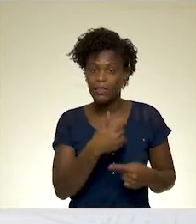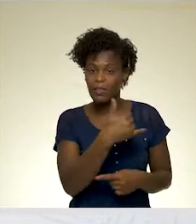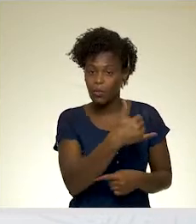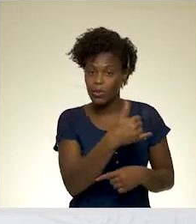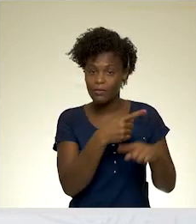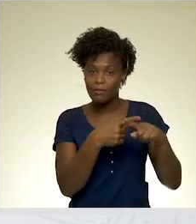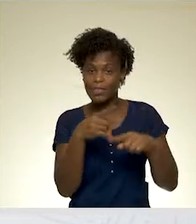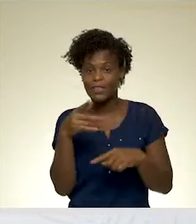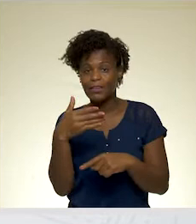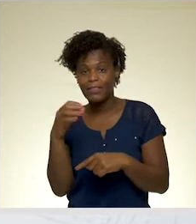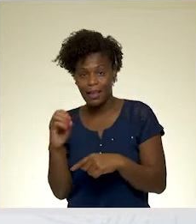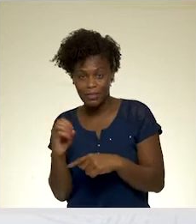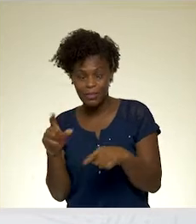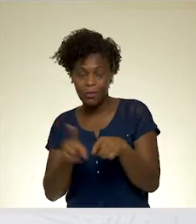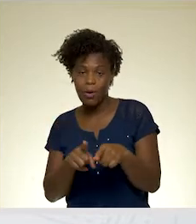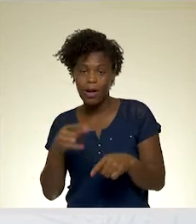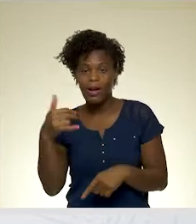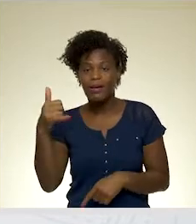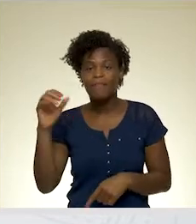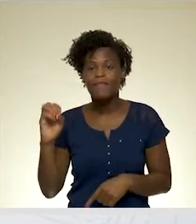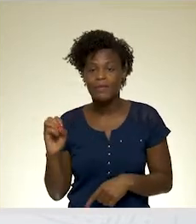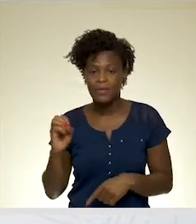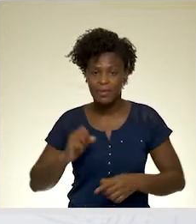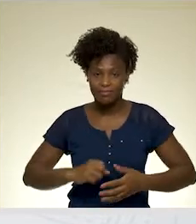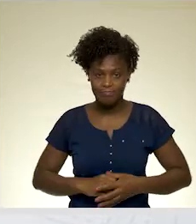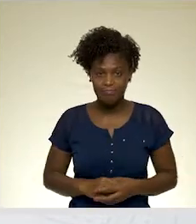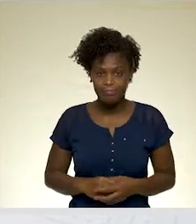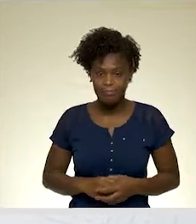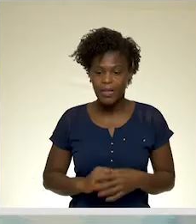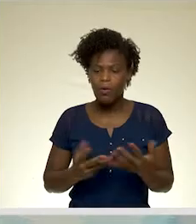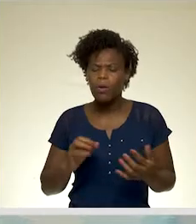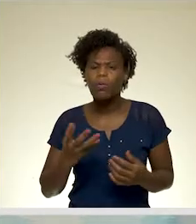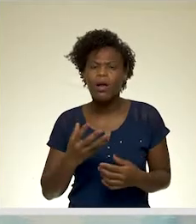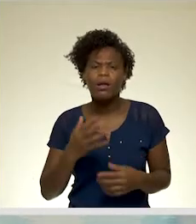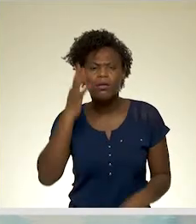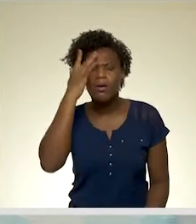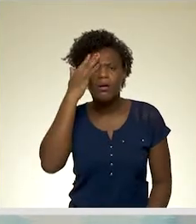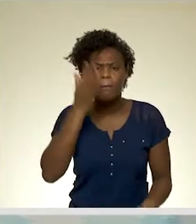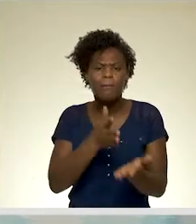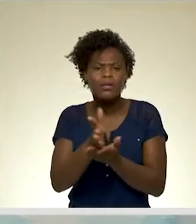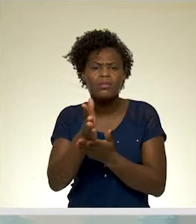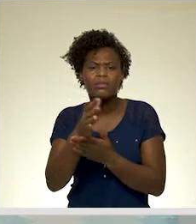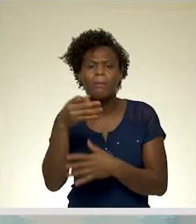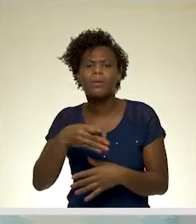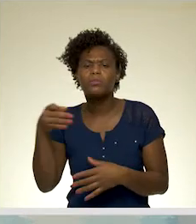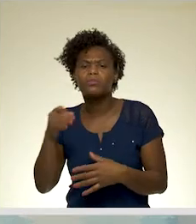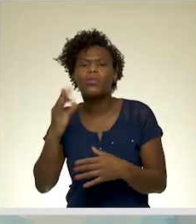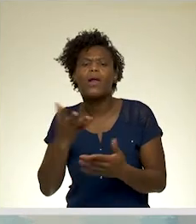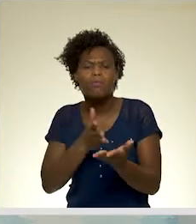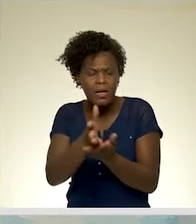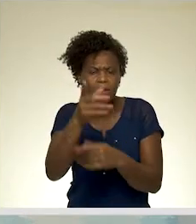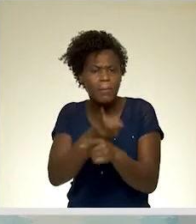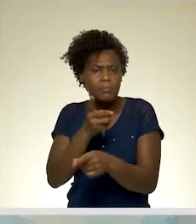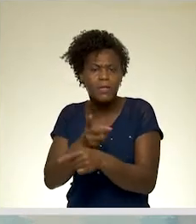2 vezes 10 é igual a 20. Qual é a constante da proporcionalidade? Então,